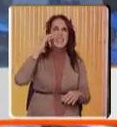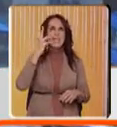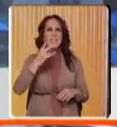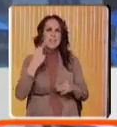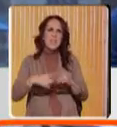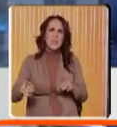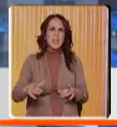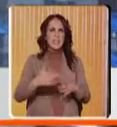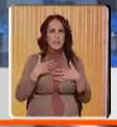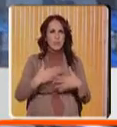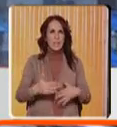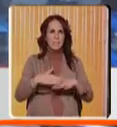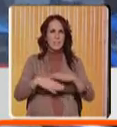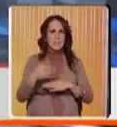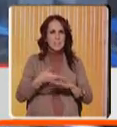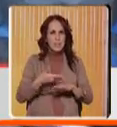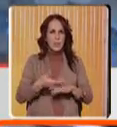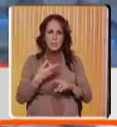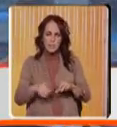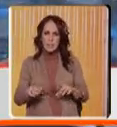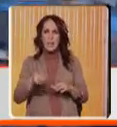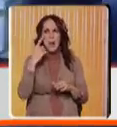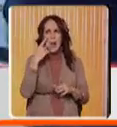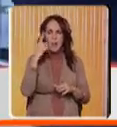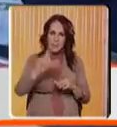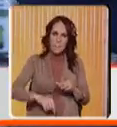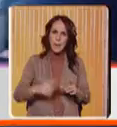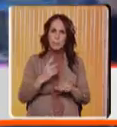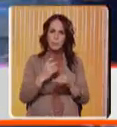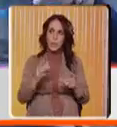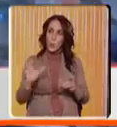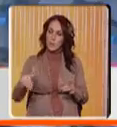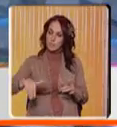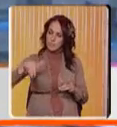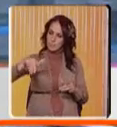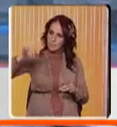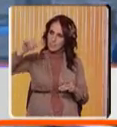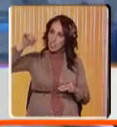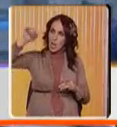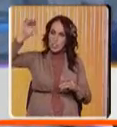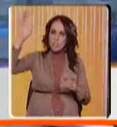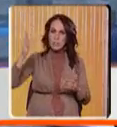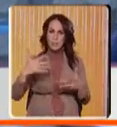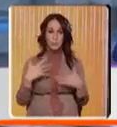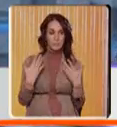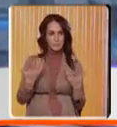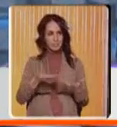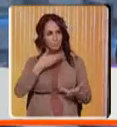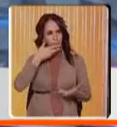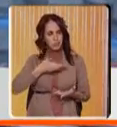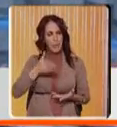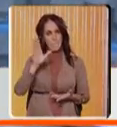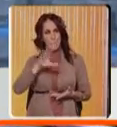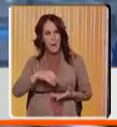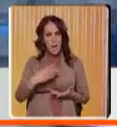forma diferente. E a experiência também, não é? Portanto, à medida que a pessoa vai ficando mais crescida,